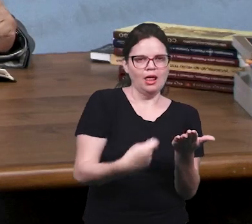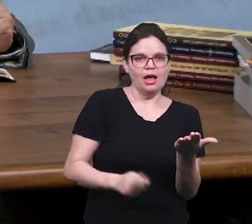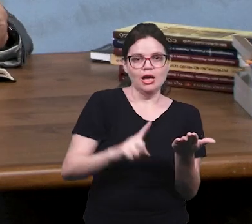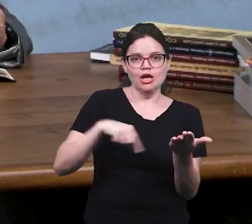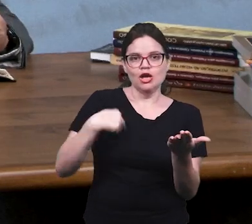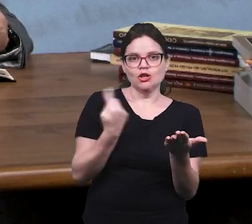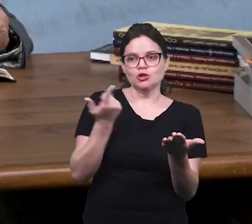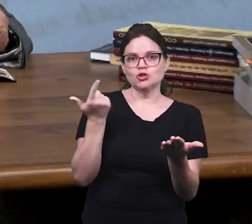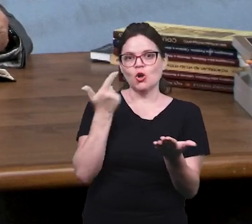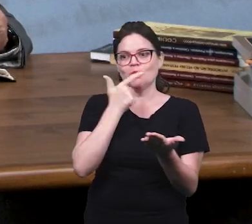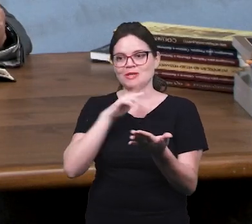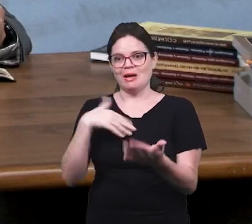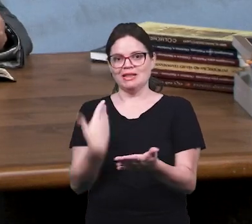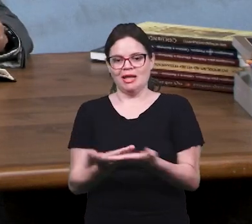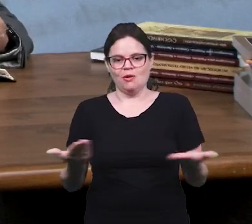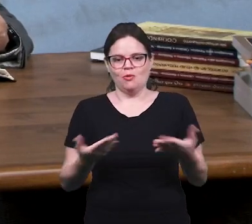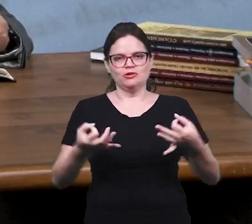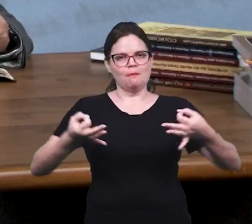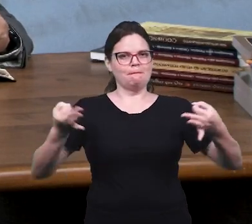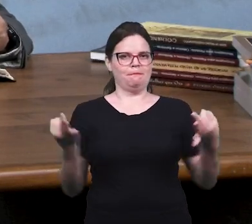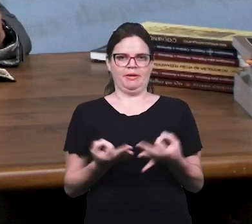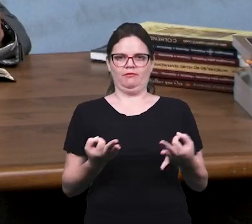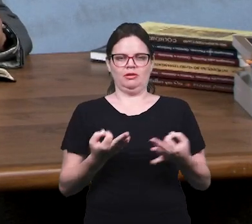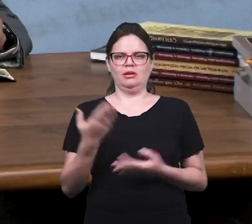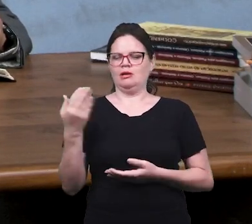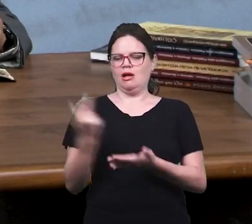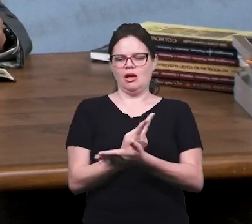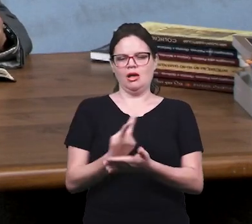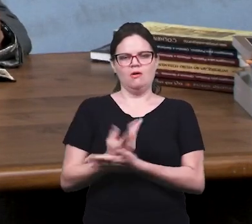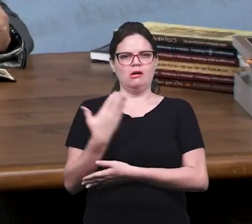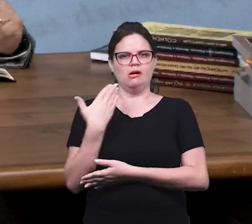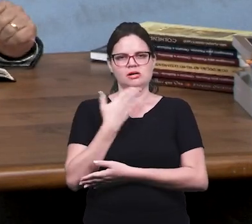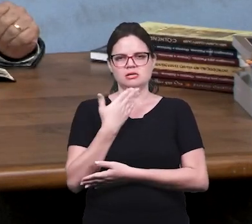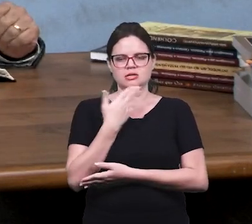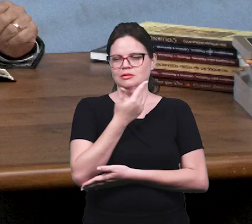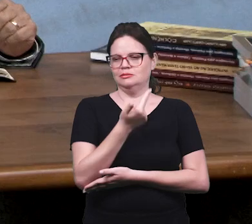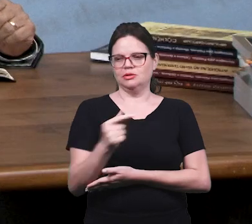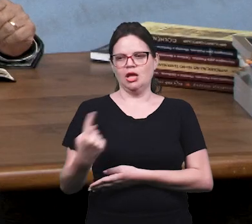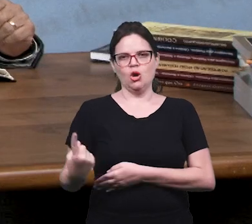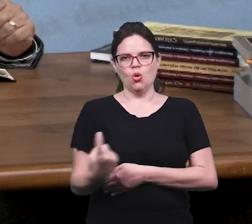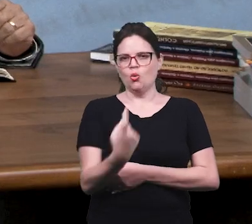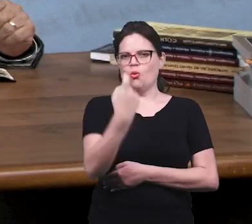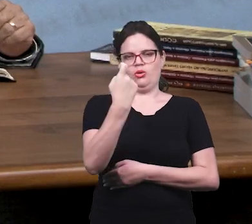forma inerrante, infalível, única e sobrenatural.